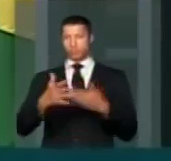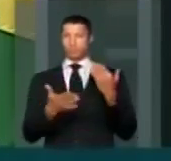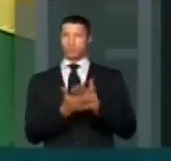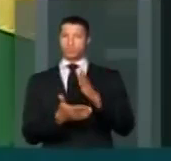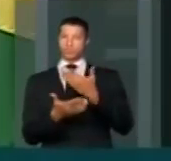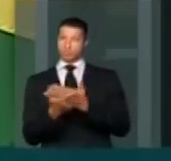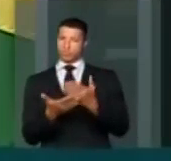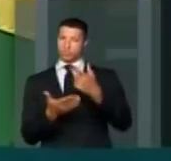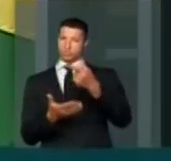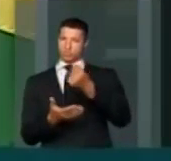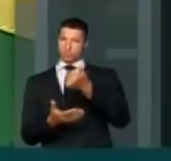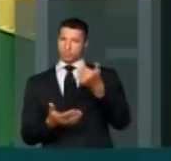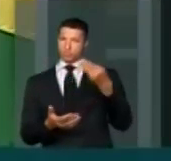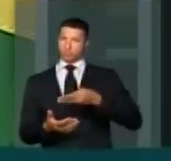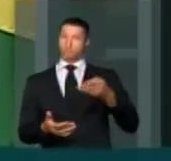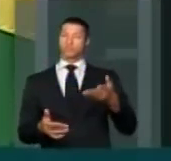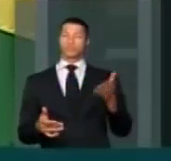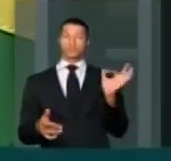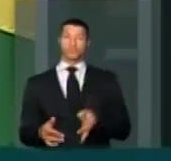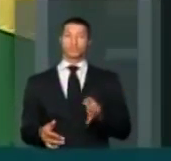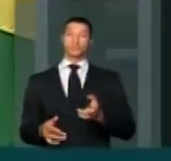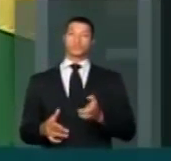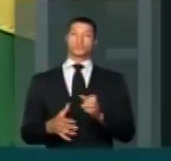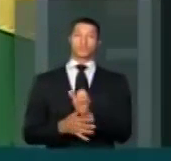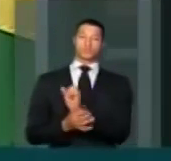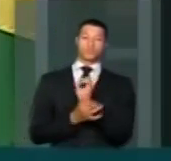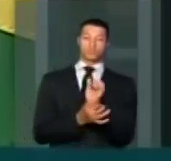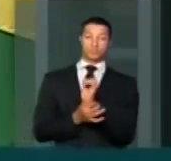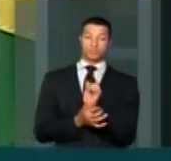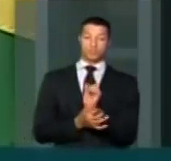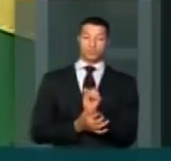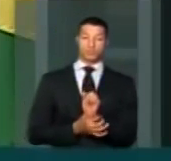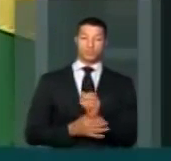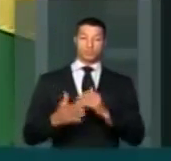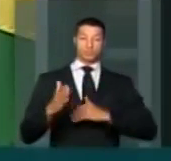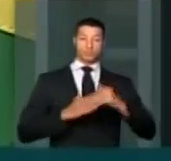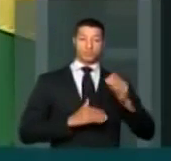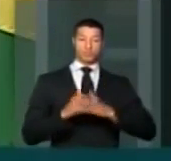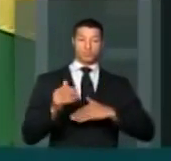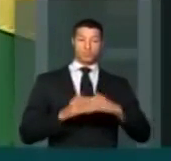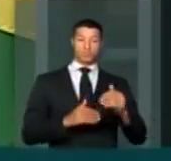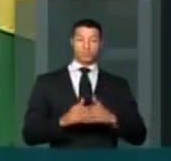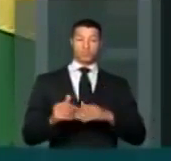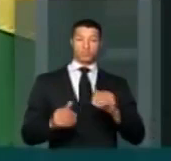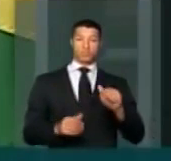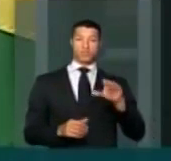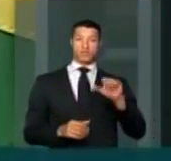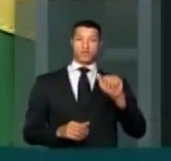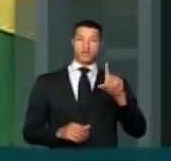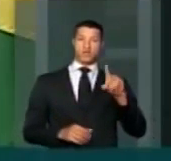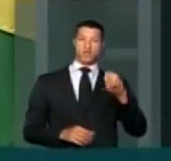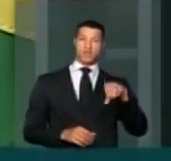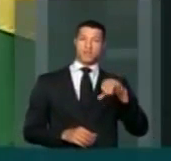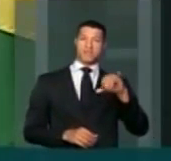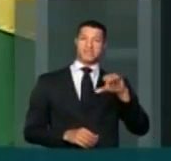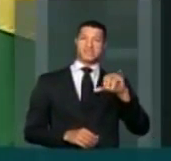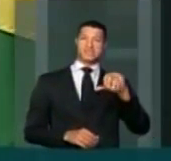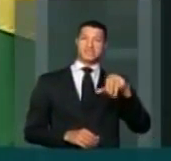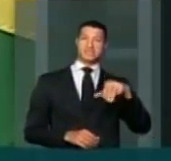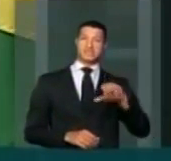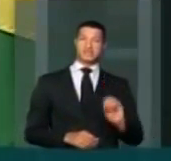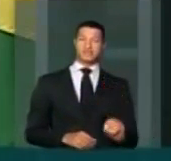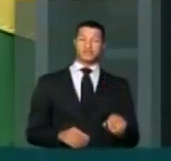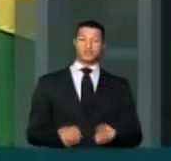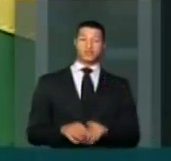de 2013 nesta Casa, certamente assegurará na prática o fim do academicismo pretensamente ilustrado,